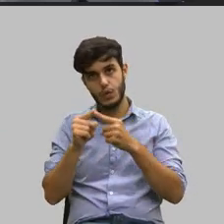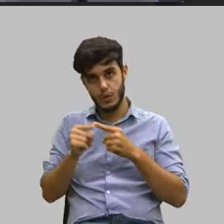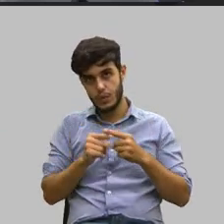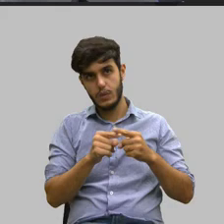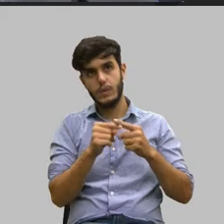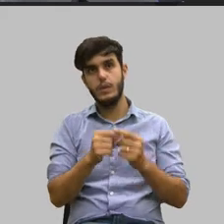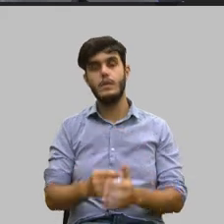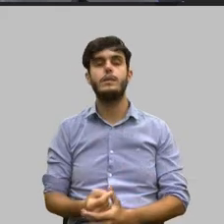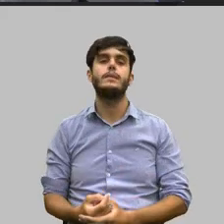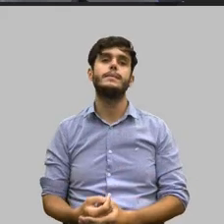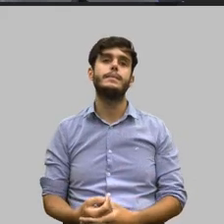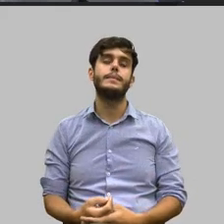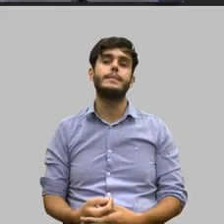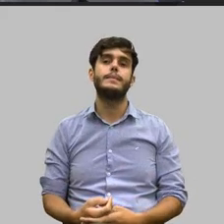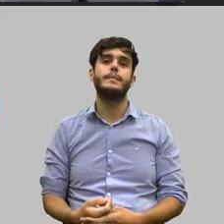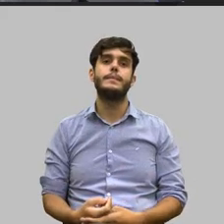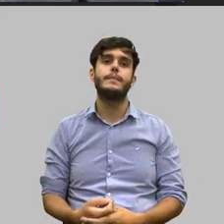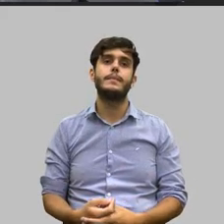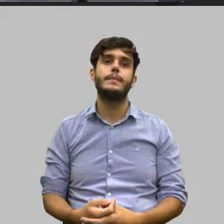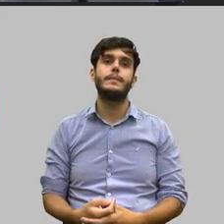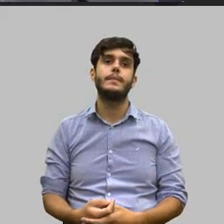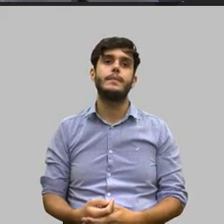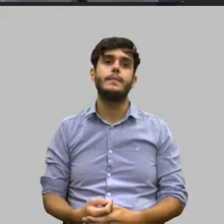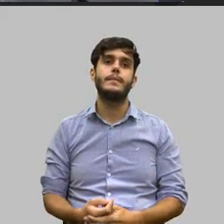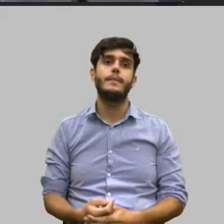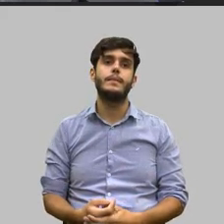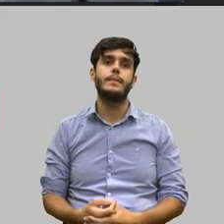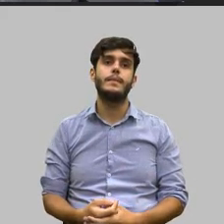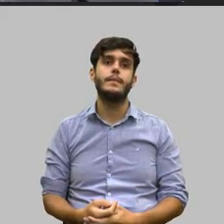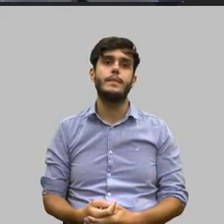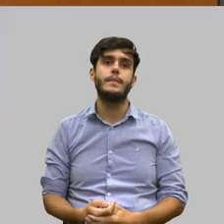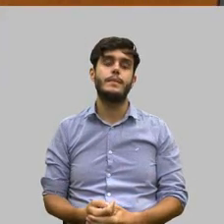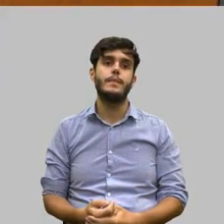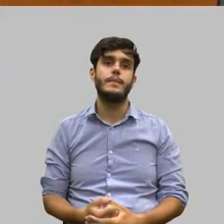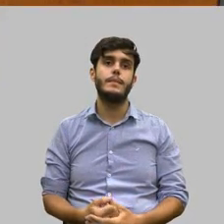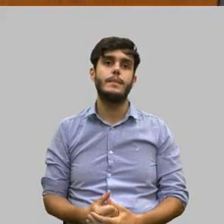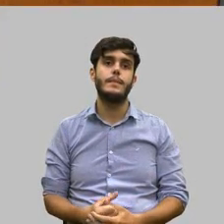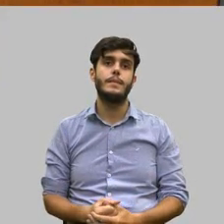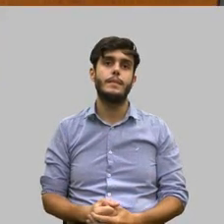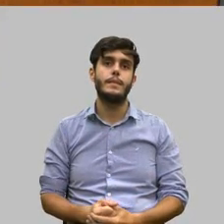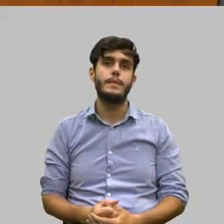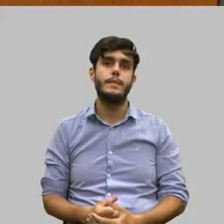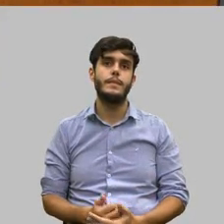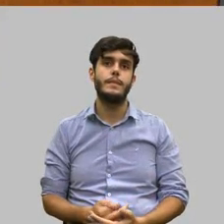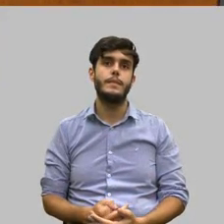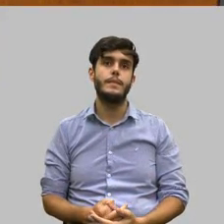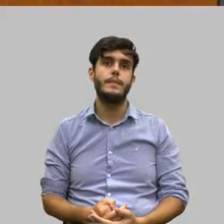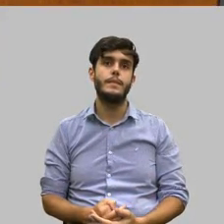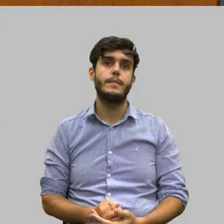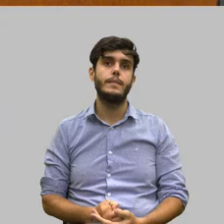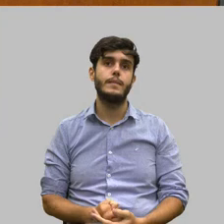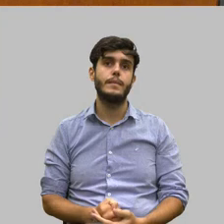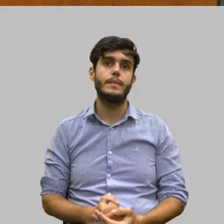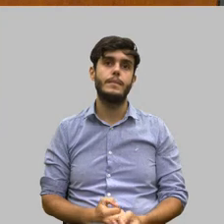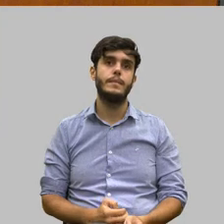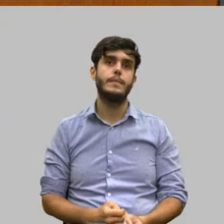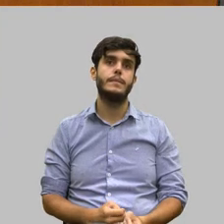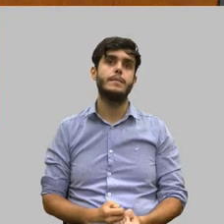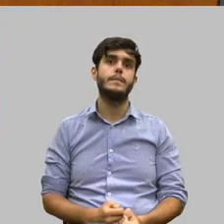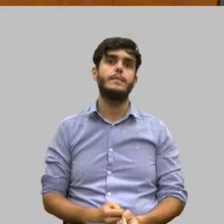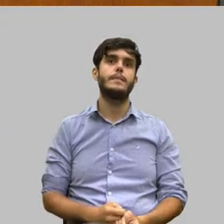forma recompor só intervento com só para acrescentando para que o Combatente o de carreira sirva a população mais